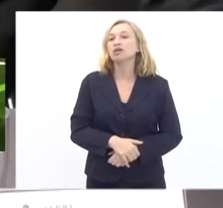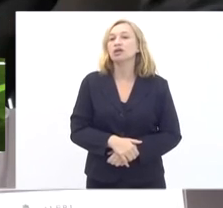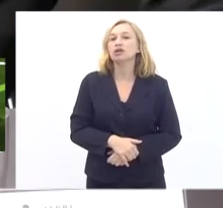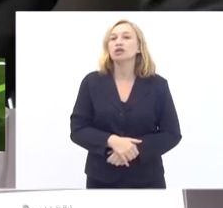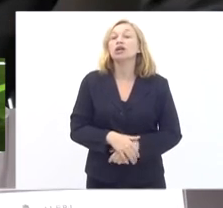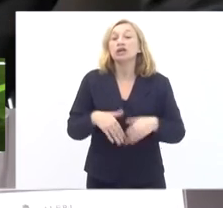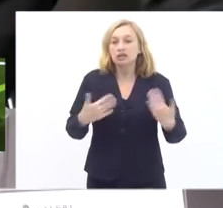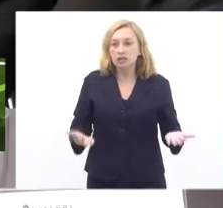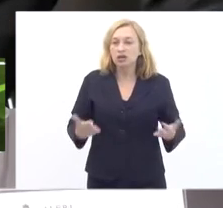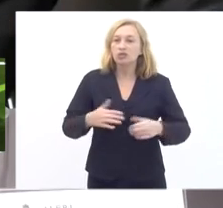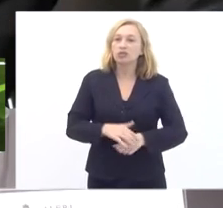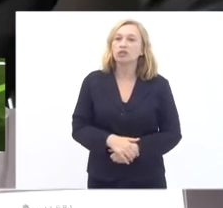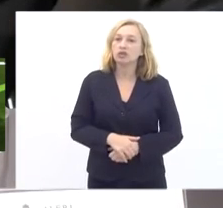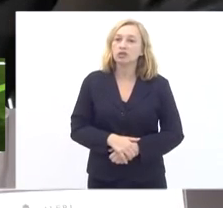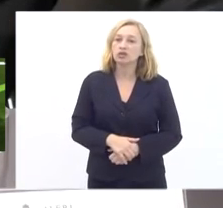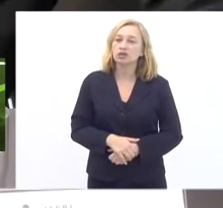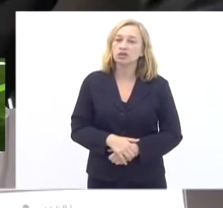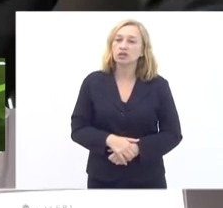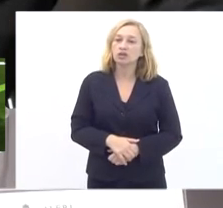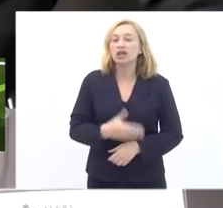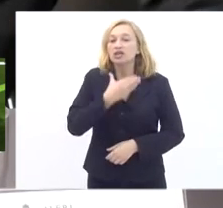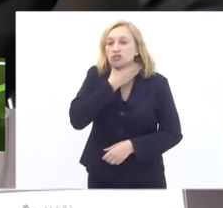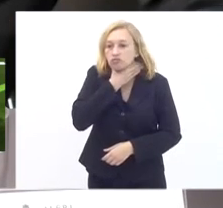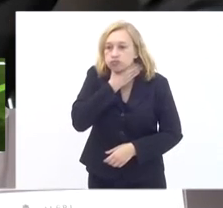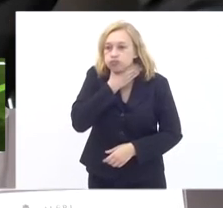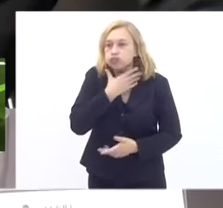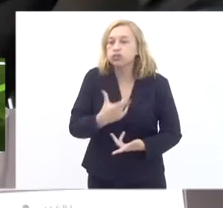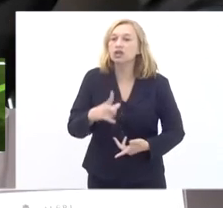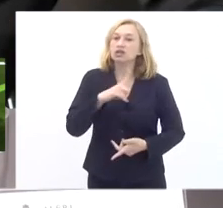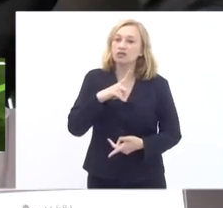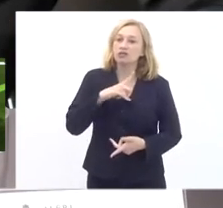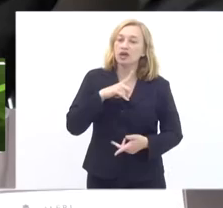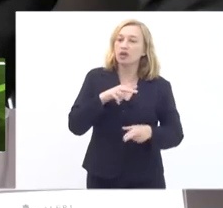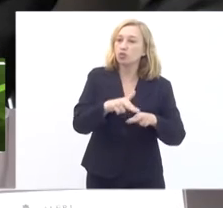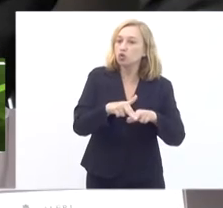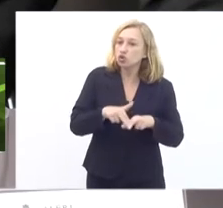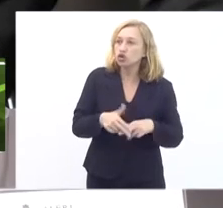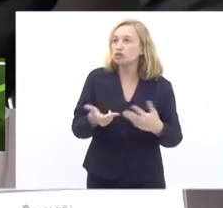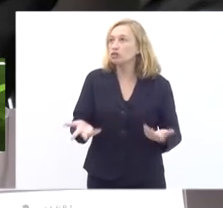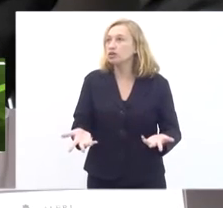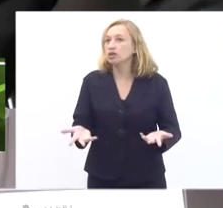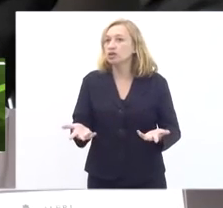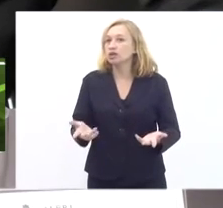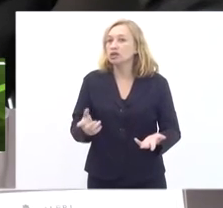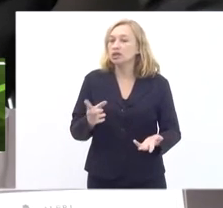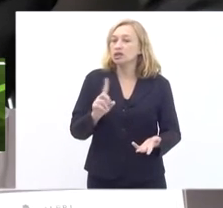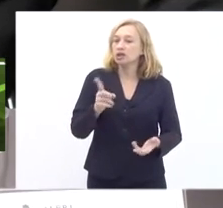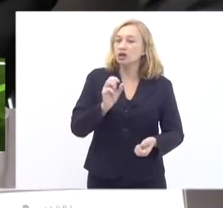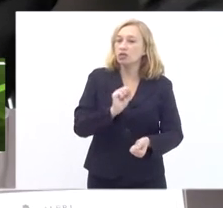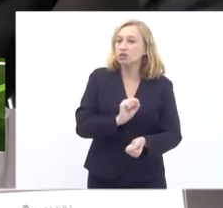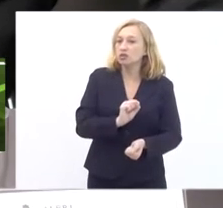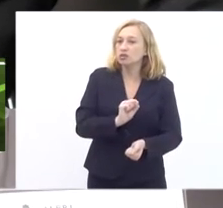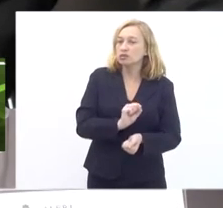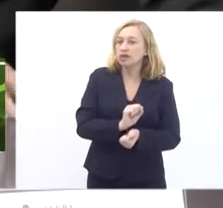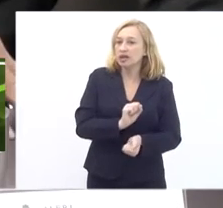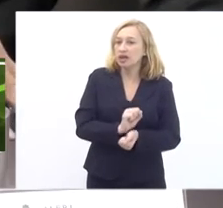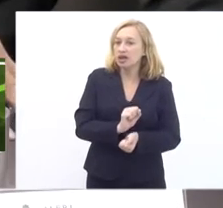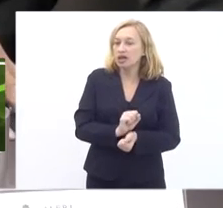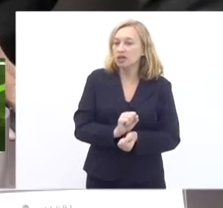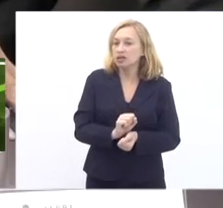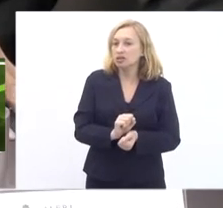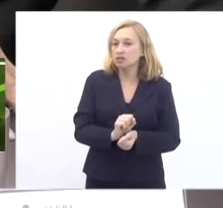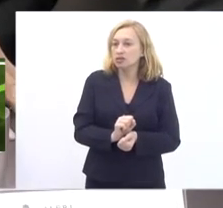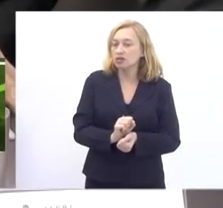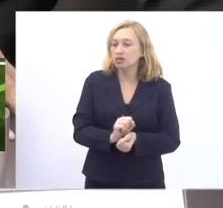Então, assim, simultaneamente enfrentar as crises que vieram por conta de uma não esperada situação e ainda num